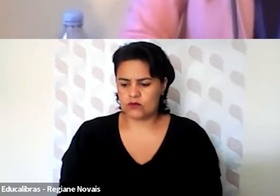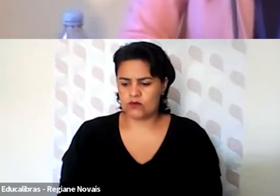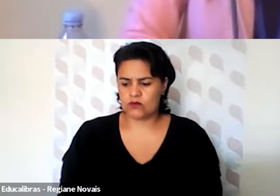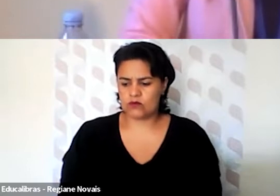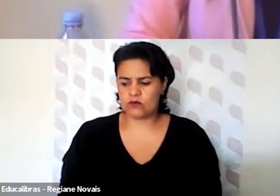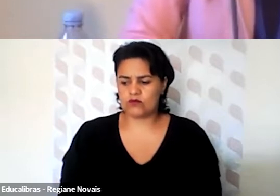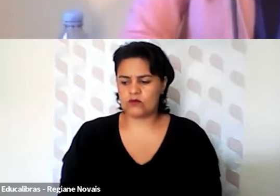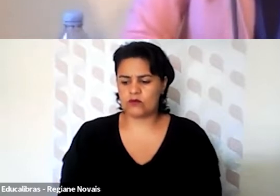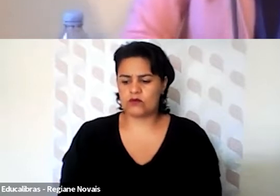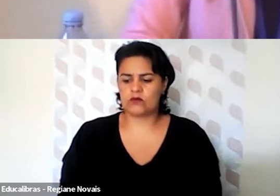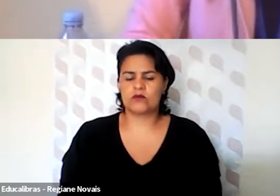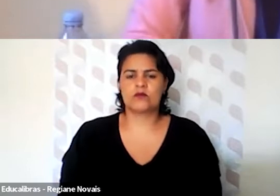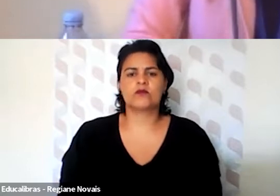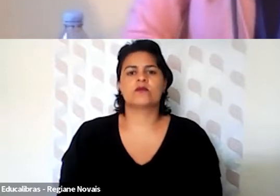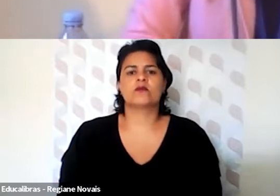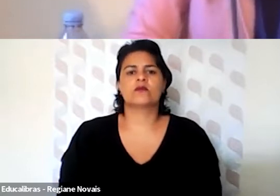la perspective